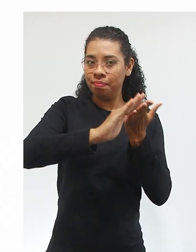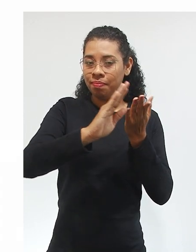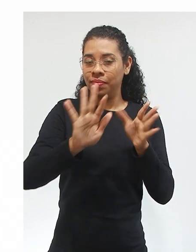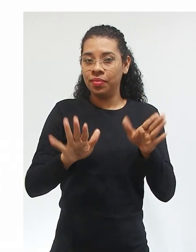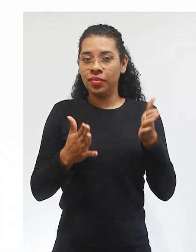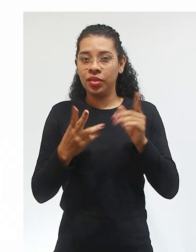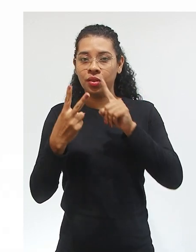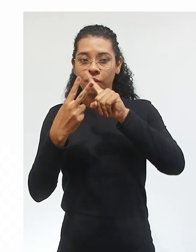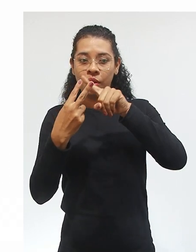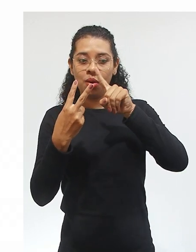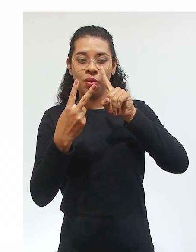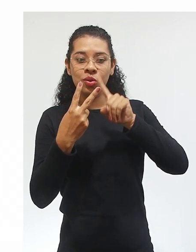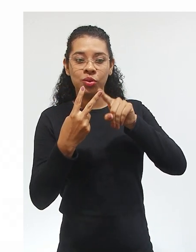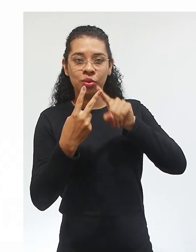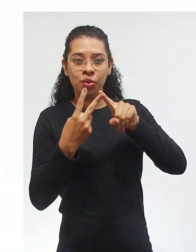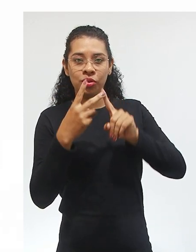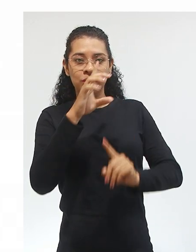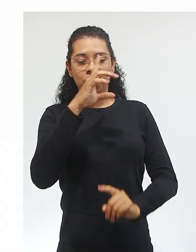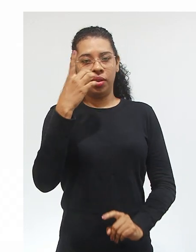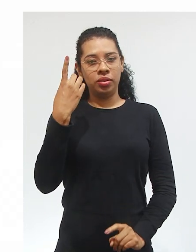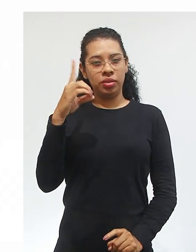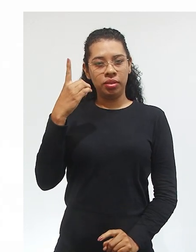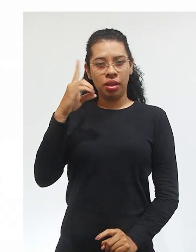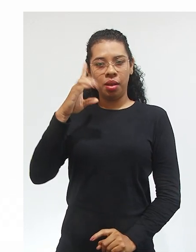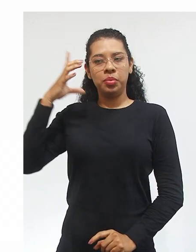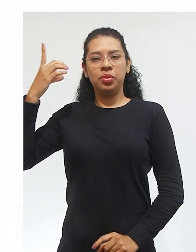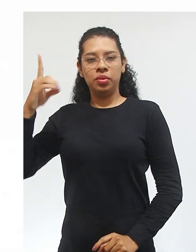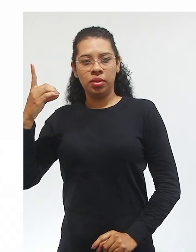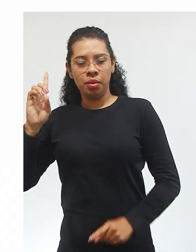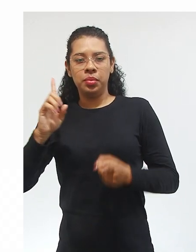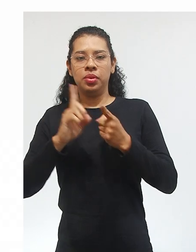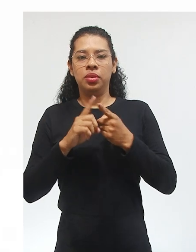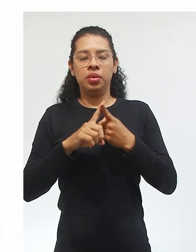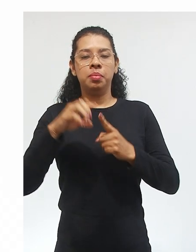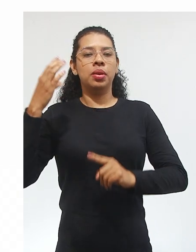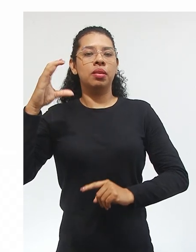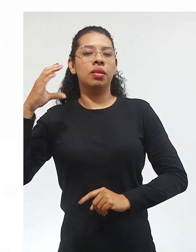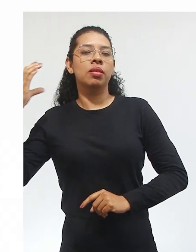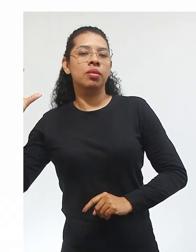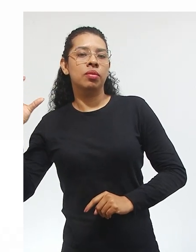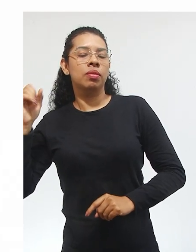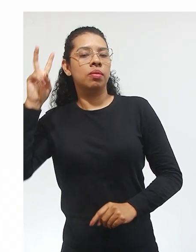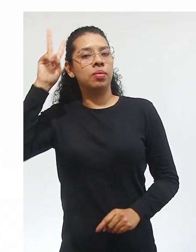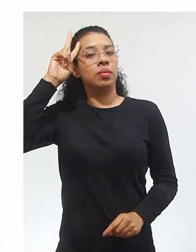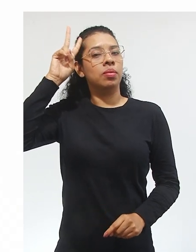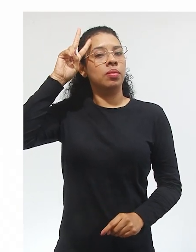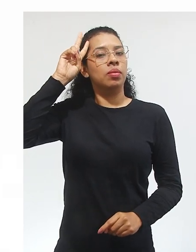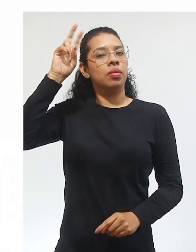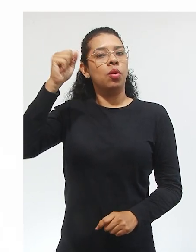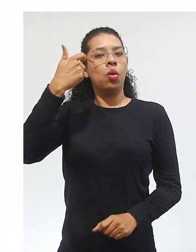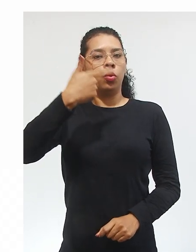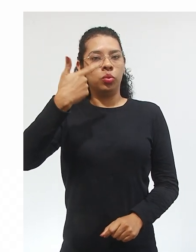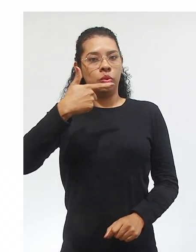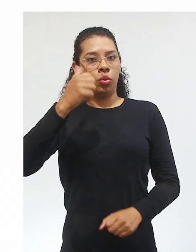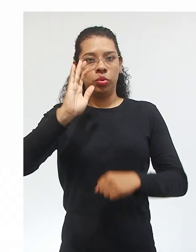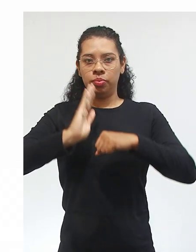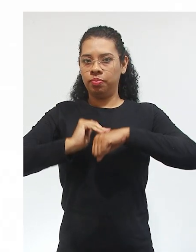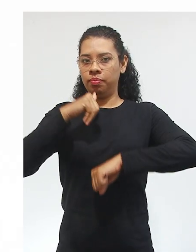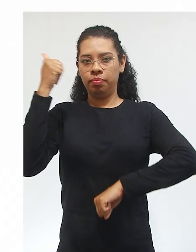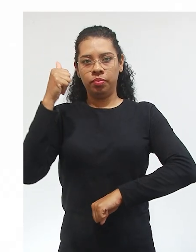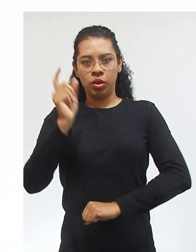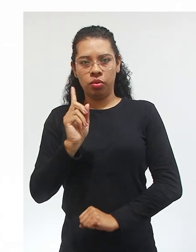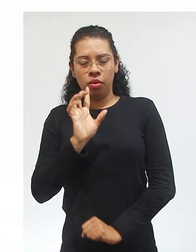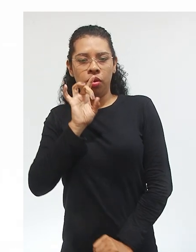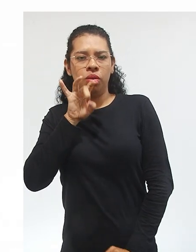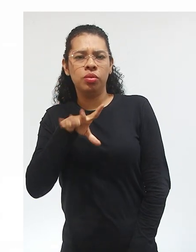dois lançamentos, estão vendo que é 2 e 2? Aí seria a sequência de 22. Lembrando, gente, que é 2 ou mais, não necessariamente precisa ter